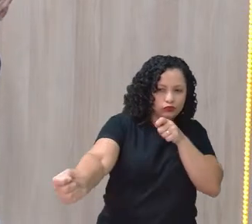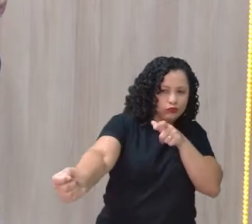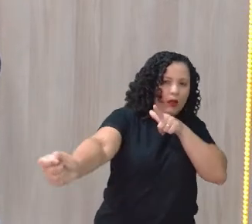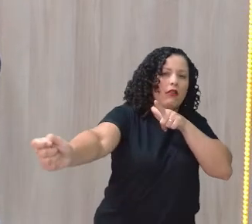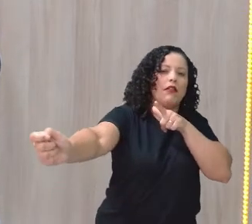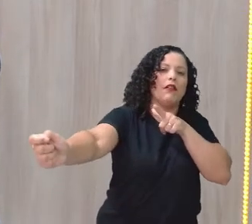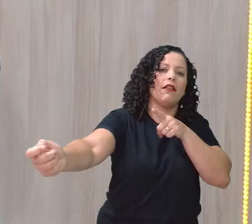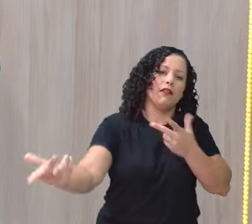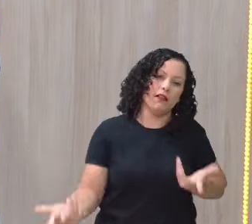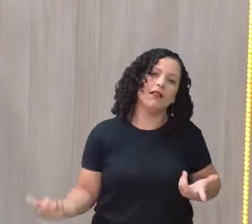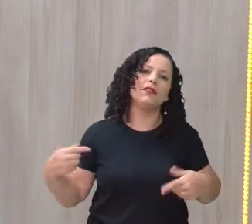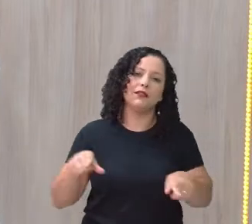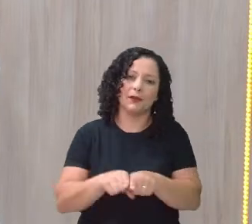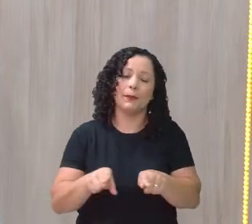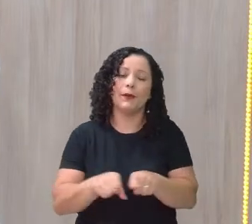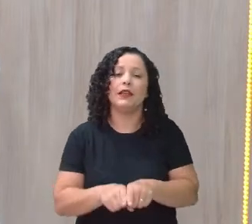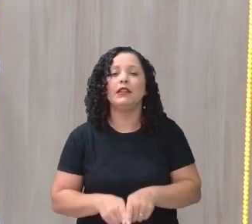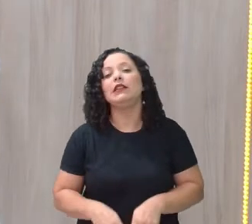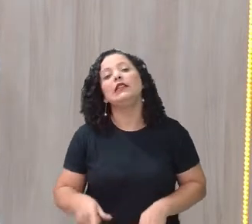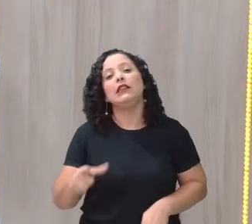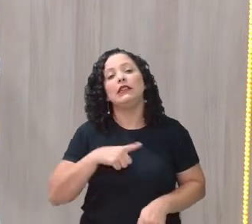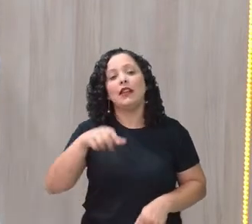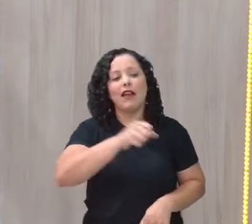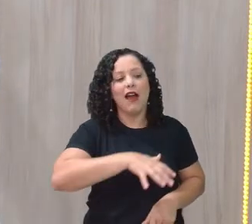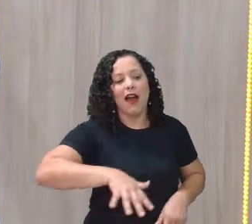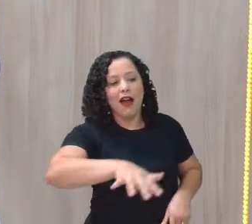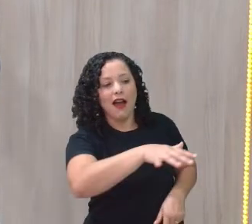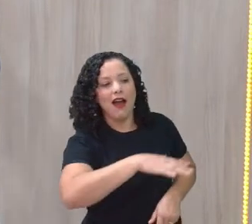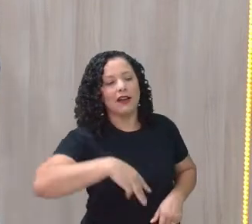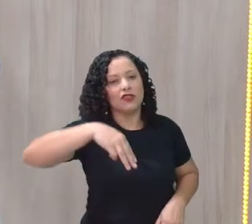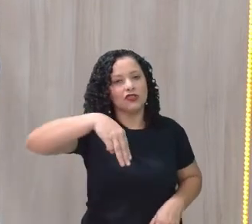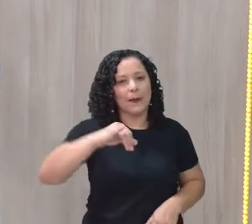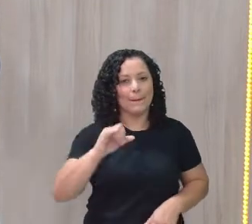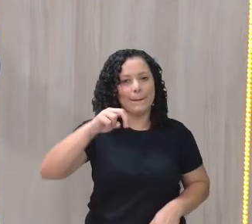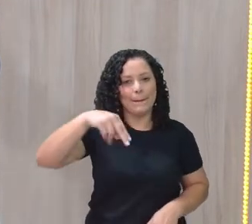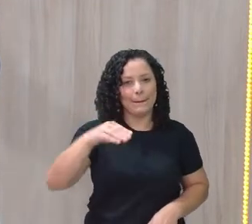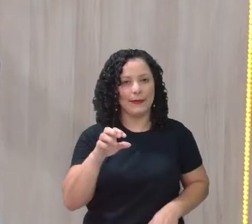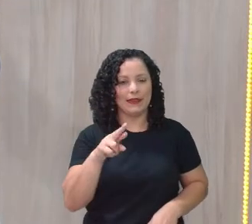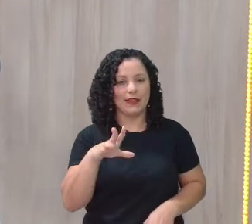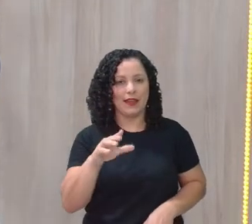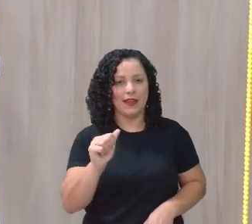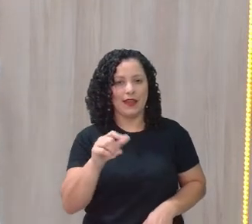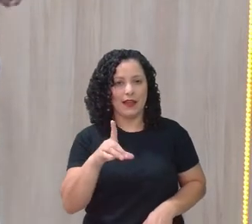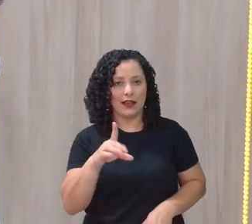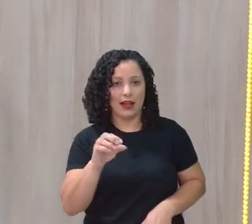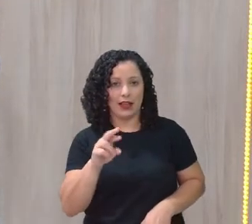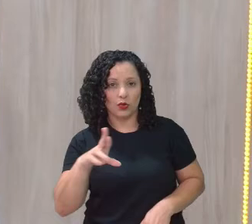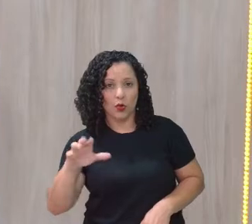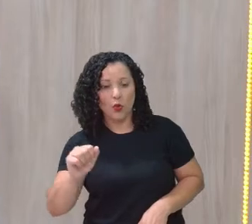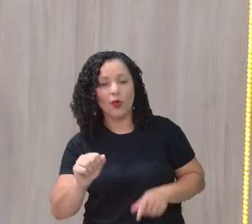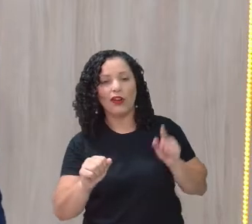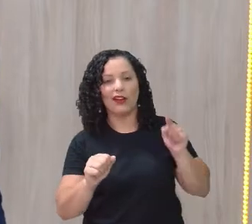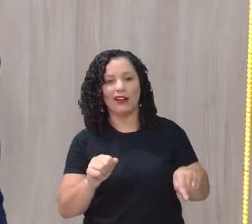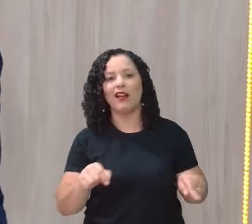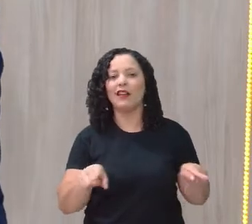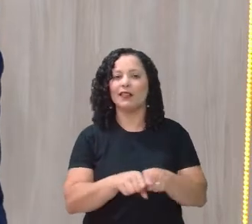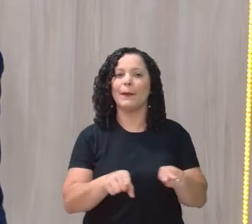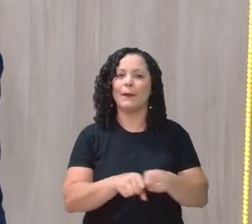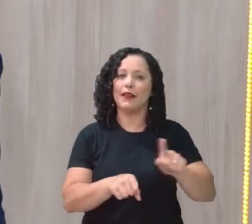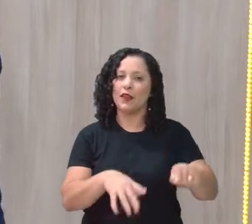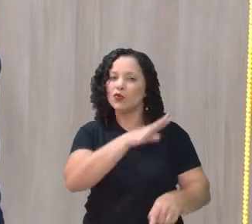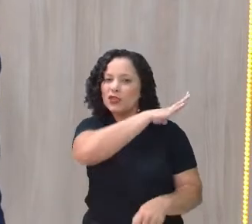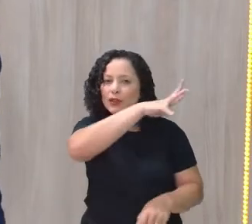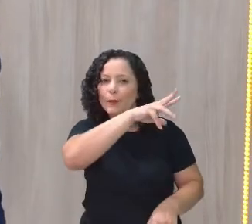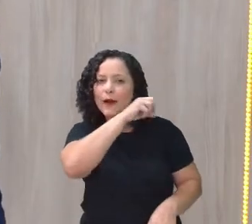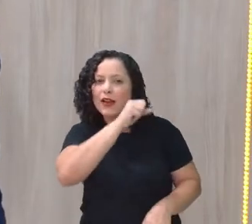que a gente mencionou, uma mineradora, por exemplo, a gente vai tirando aquela camada natural, os animais já vão correndo, perdendo